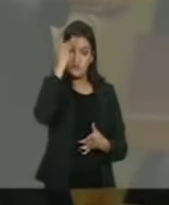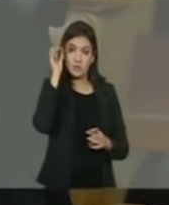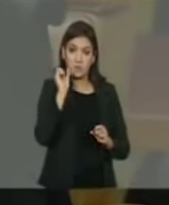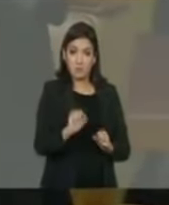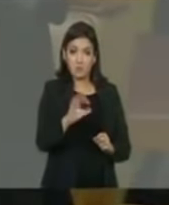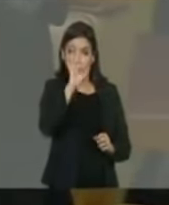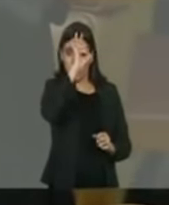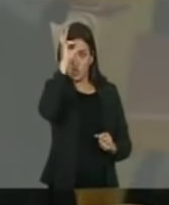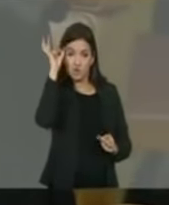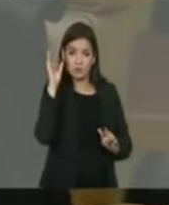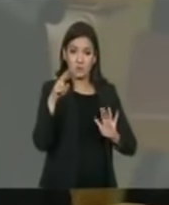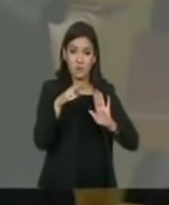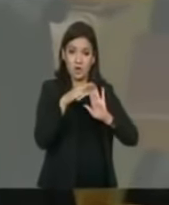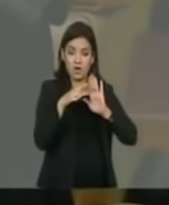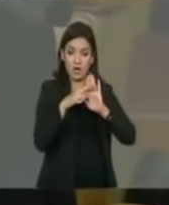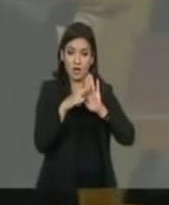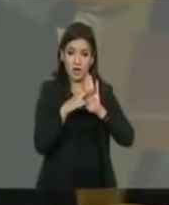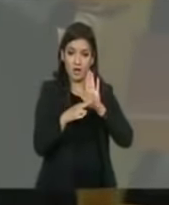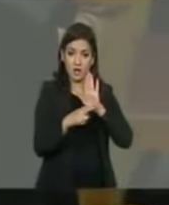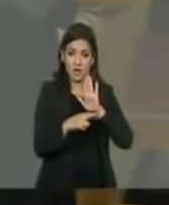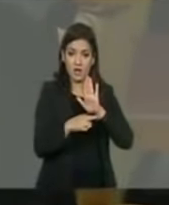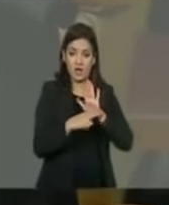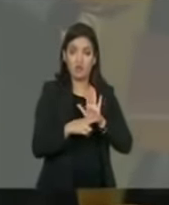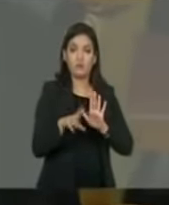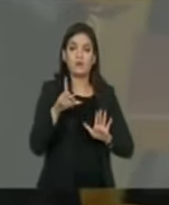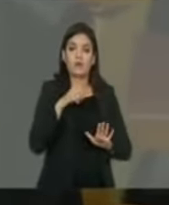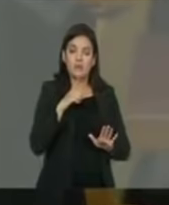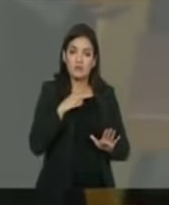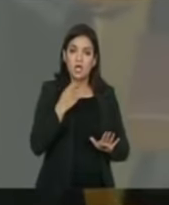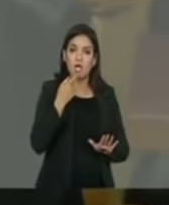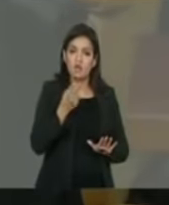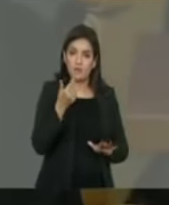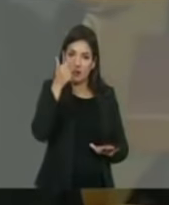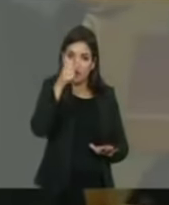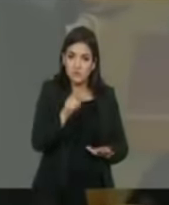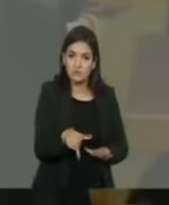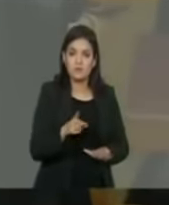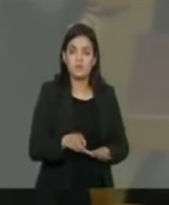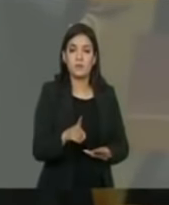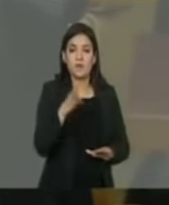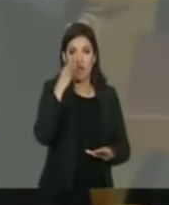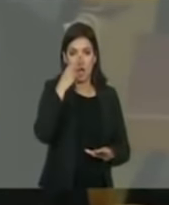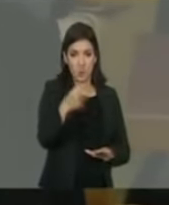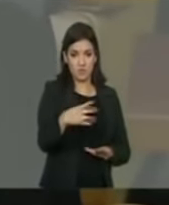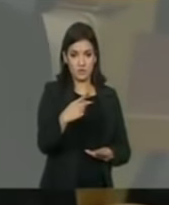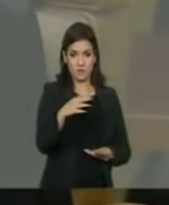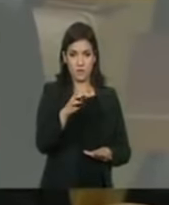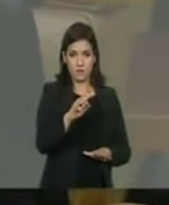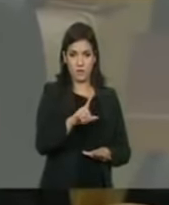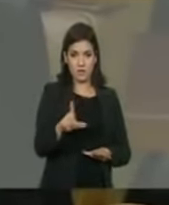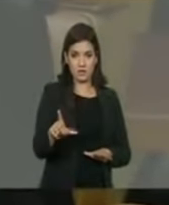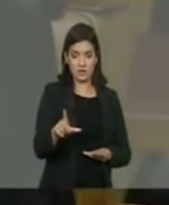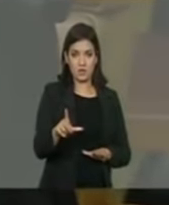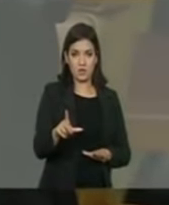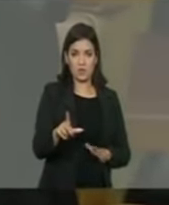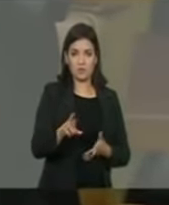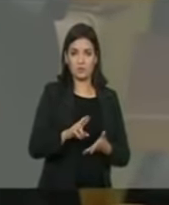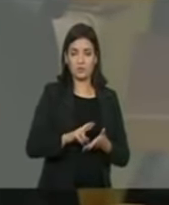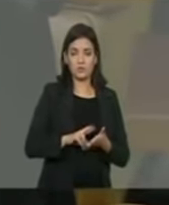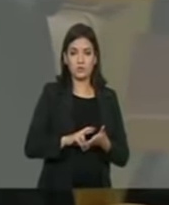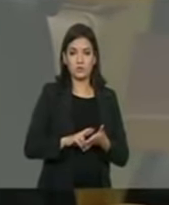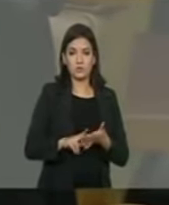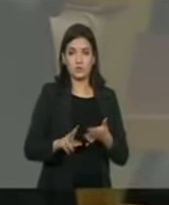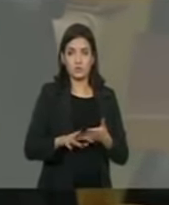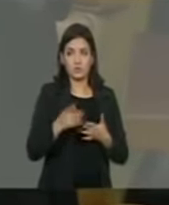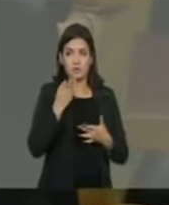probatória tem reiteradamente divertido que as acusações penais não se presume aprovadas pois o